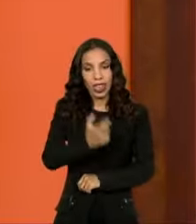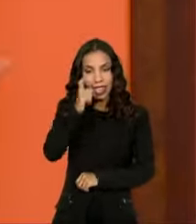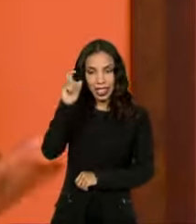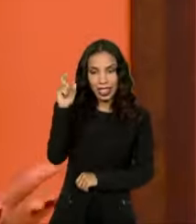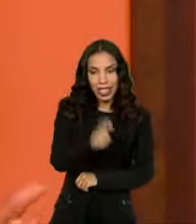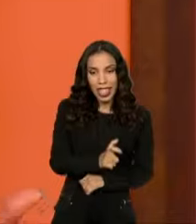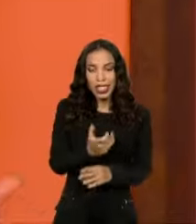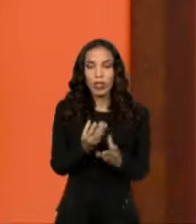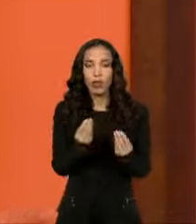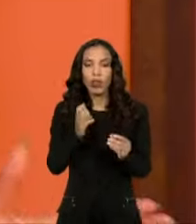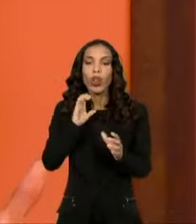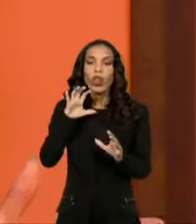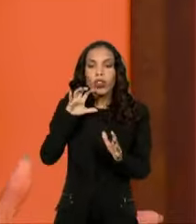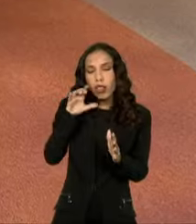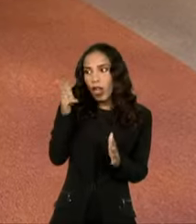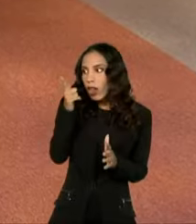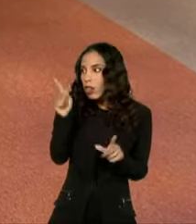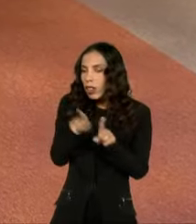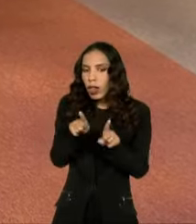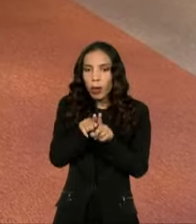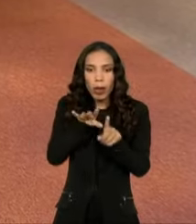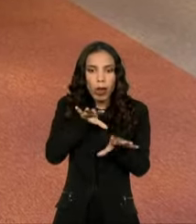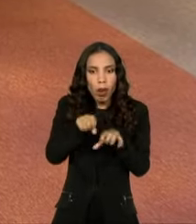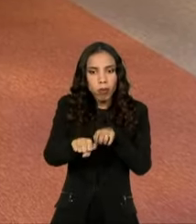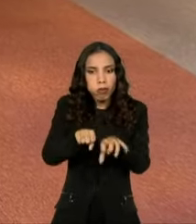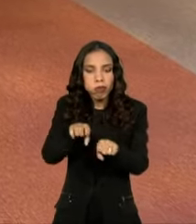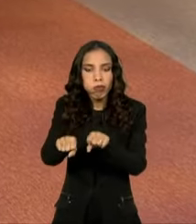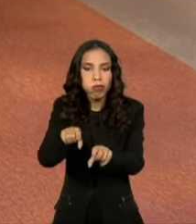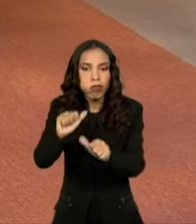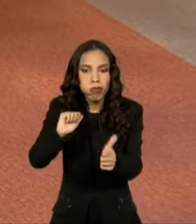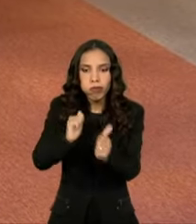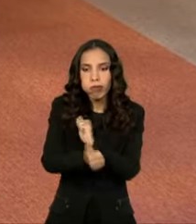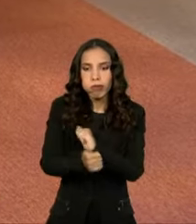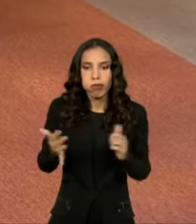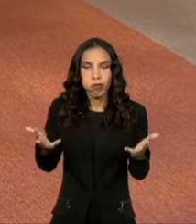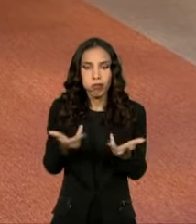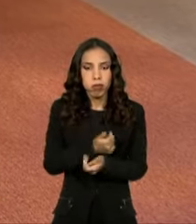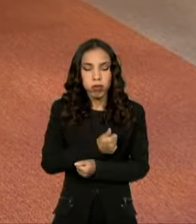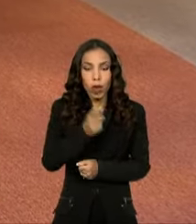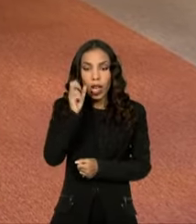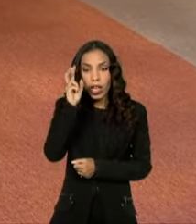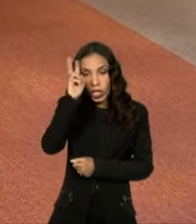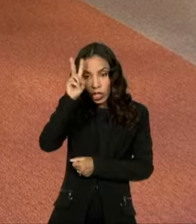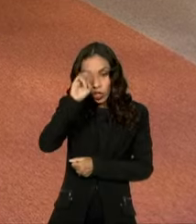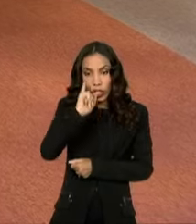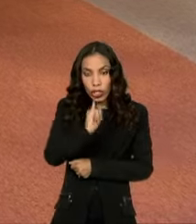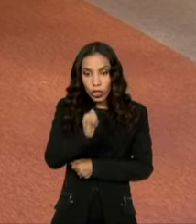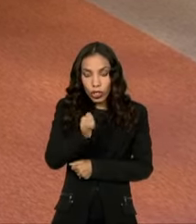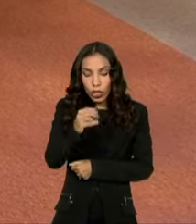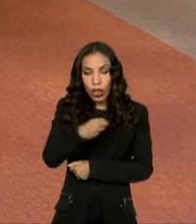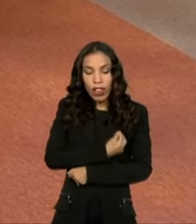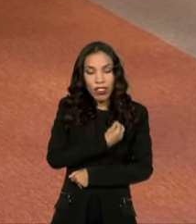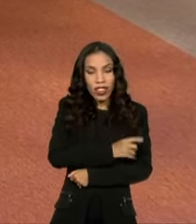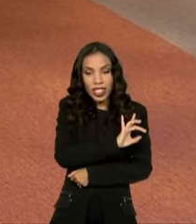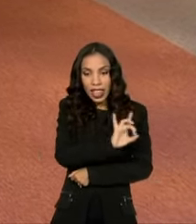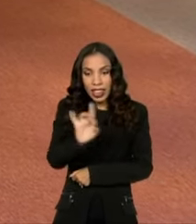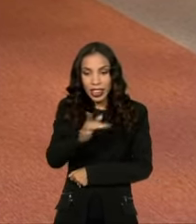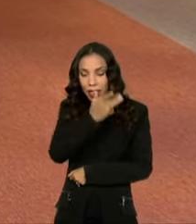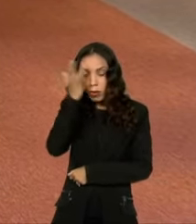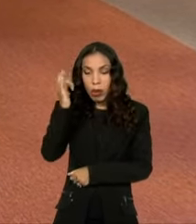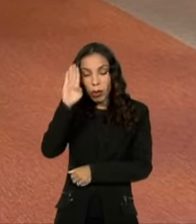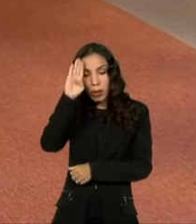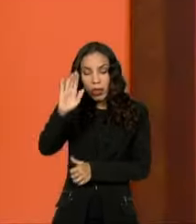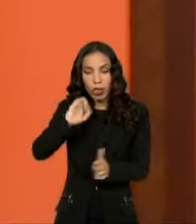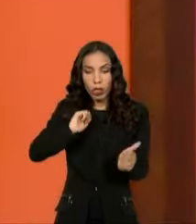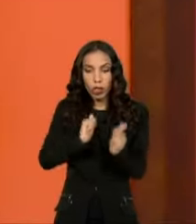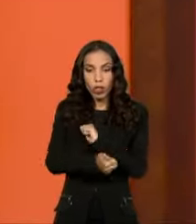muito. Claro que as conquistas esportivas são incríveis, mas você contar a história de vida de cada um, e principalmente no esporte olímpico, que ainda